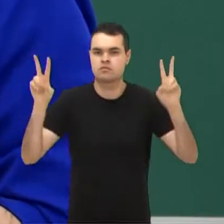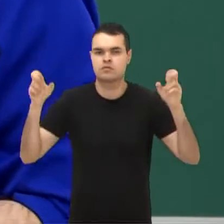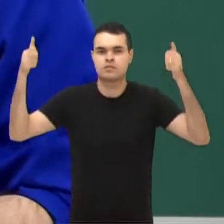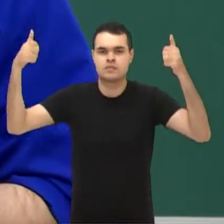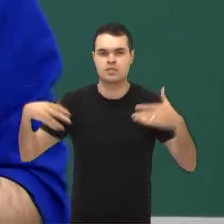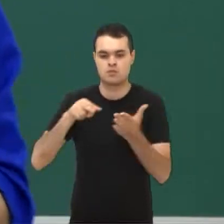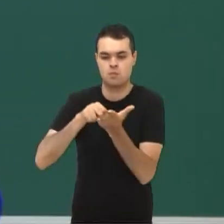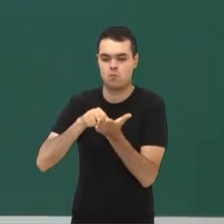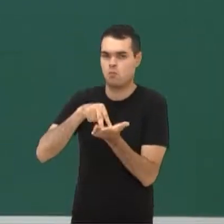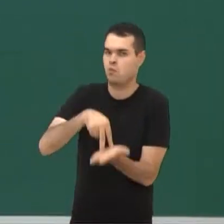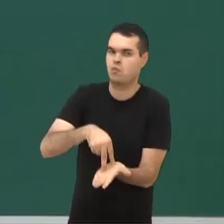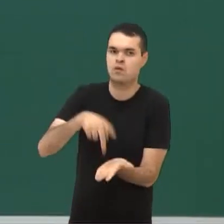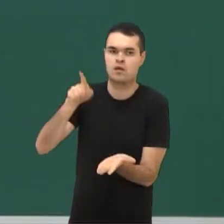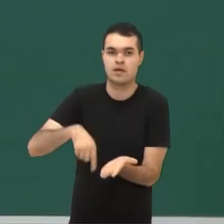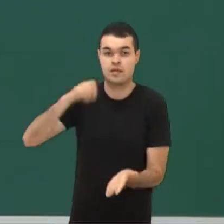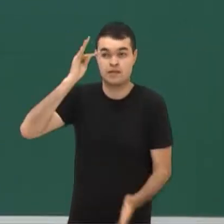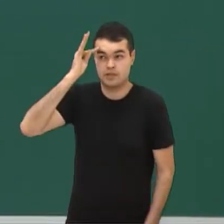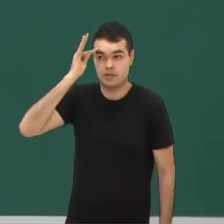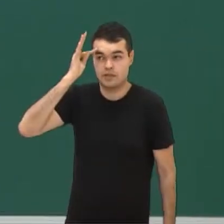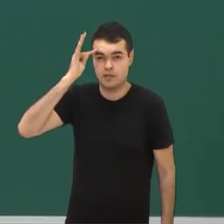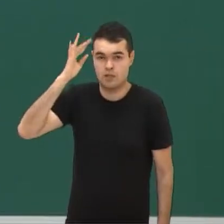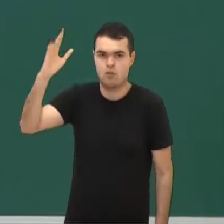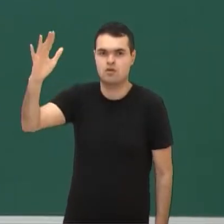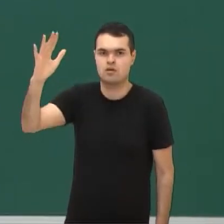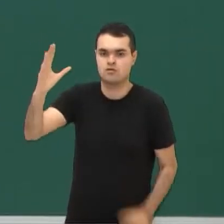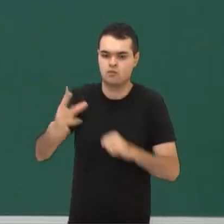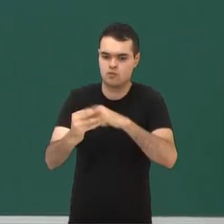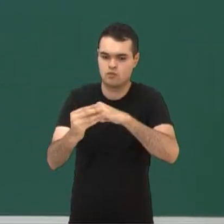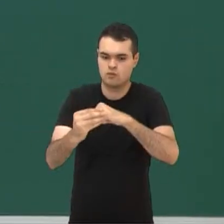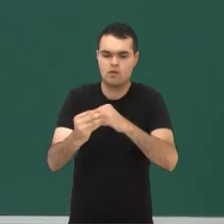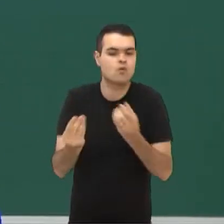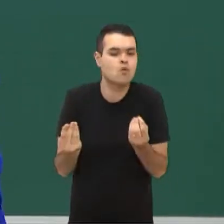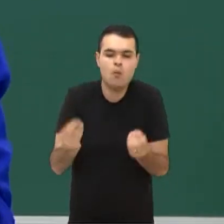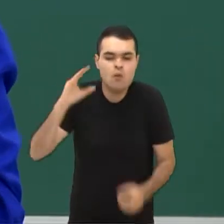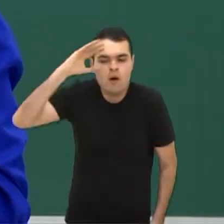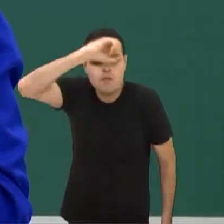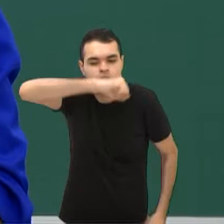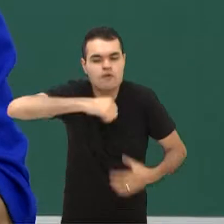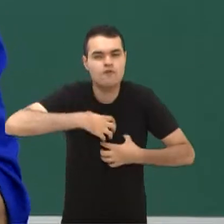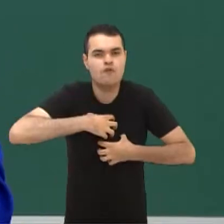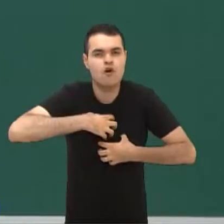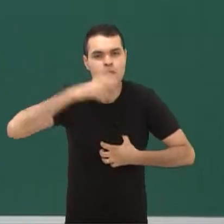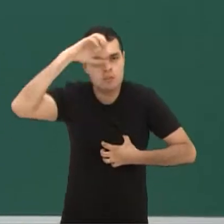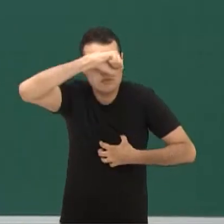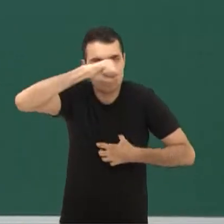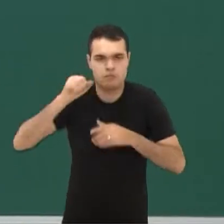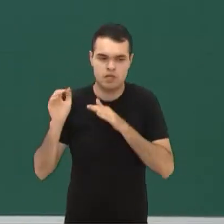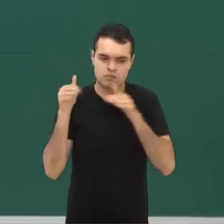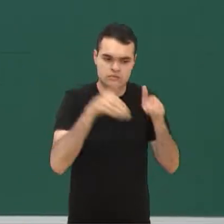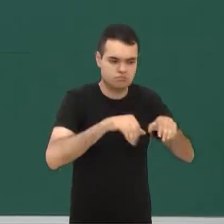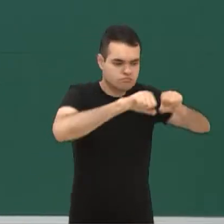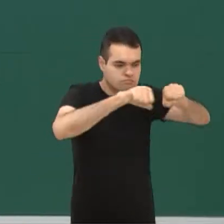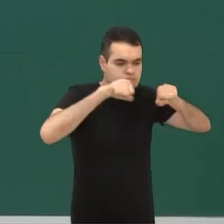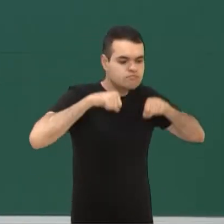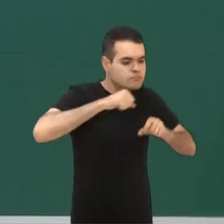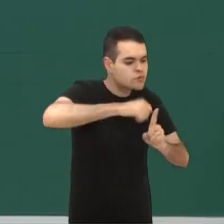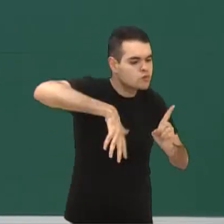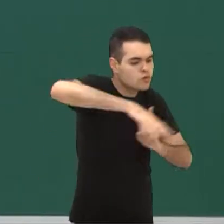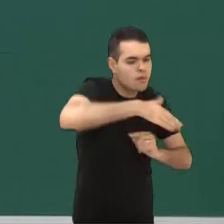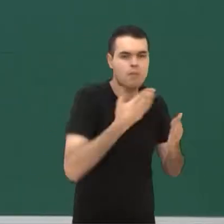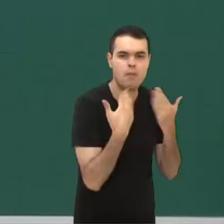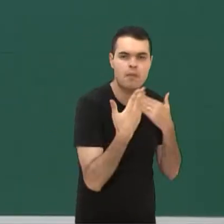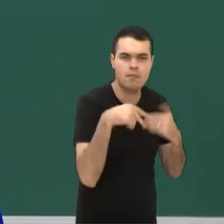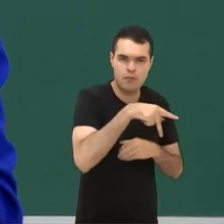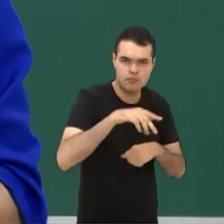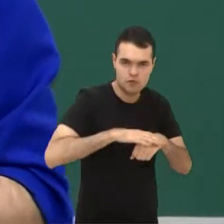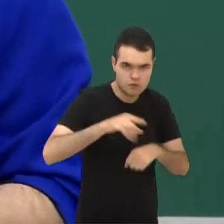do positivismo como teoria do conhecimento, como forma de aprender, né? Mas se você for lá na sociologia, conversar com o seu professor de sociologia,